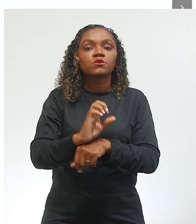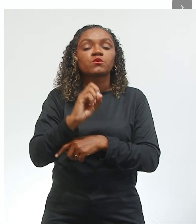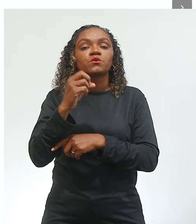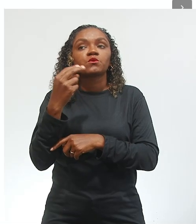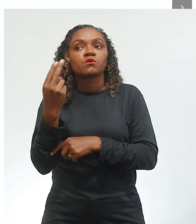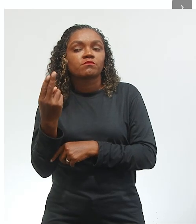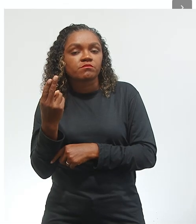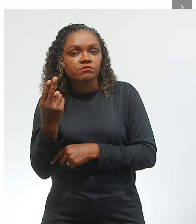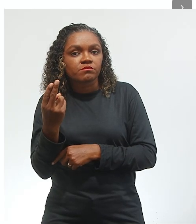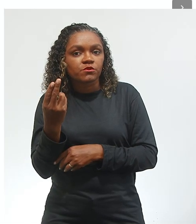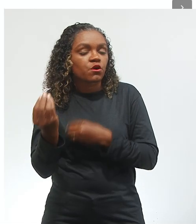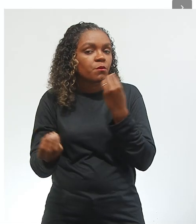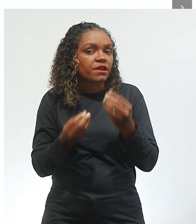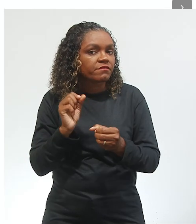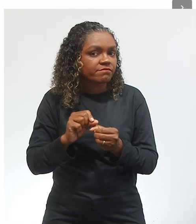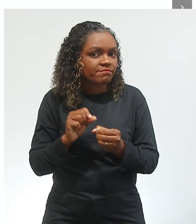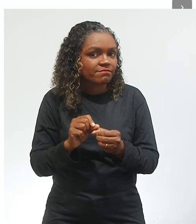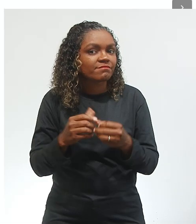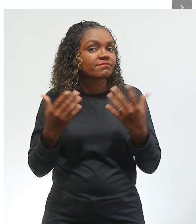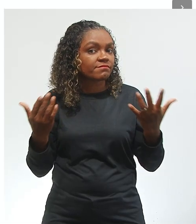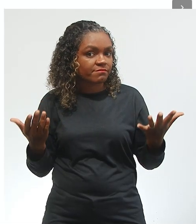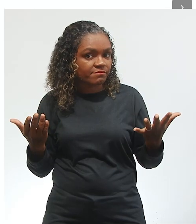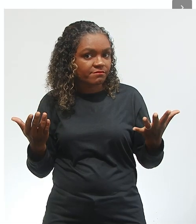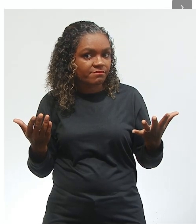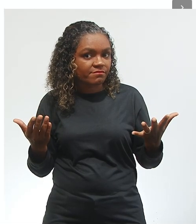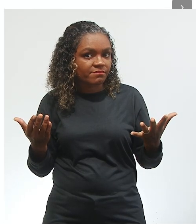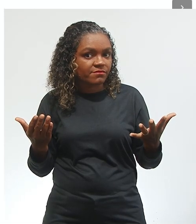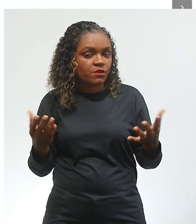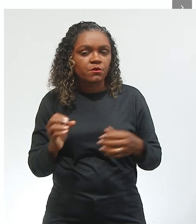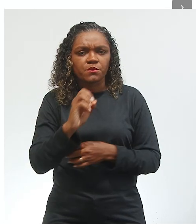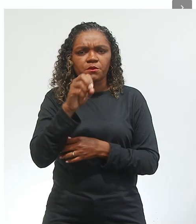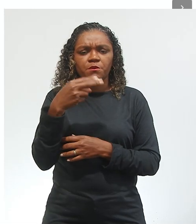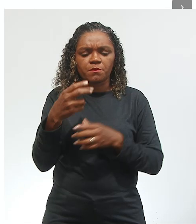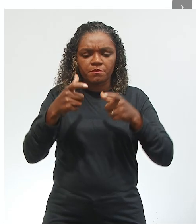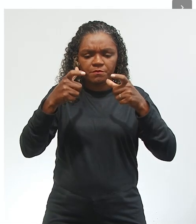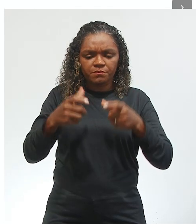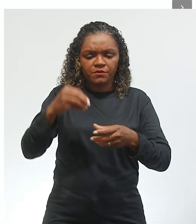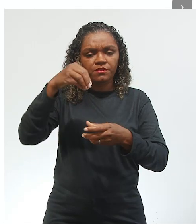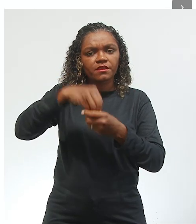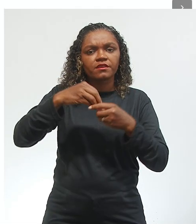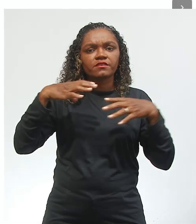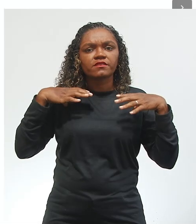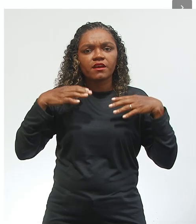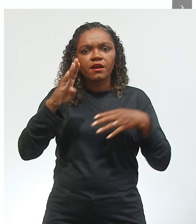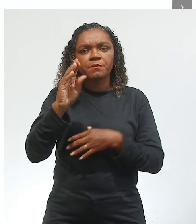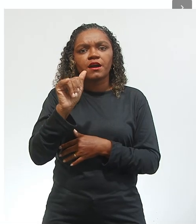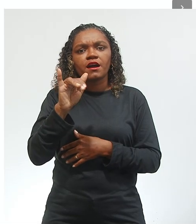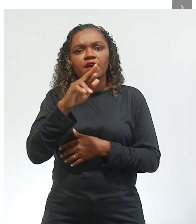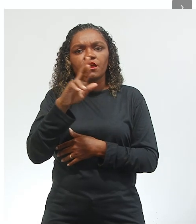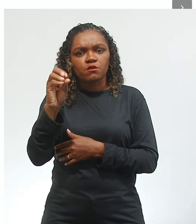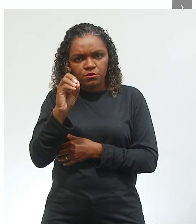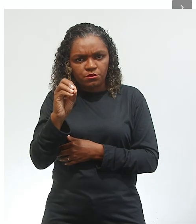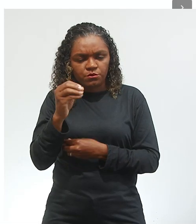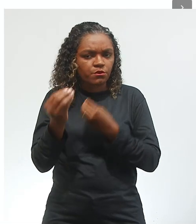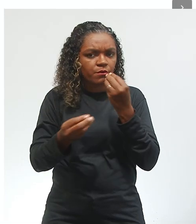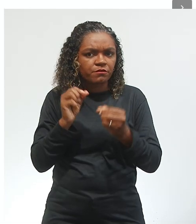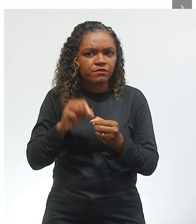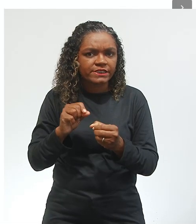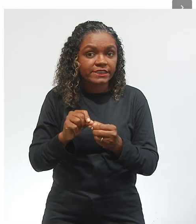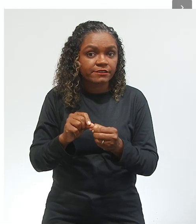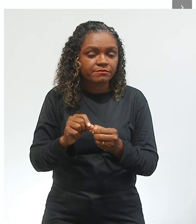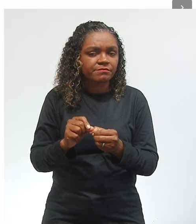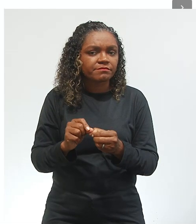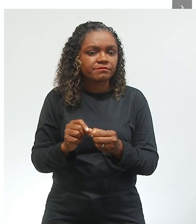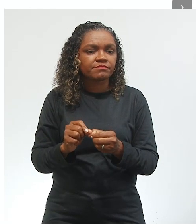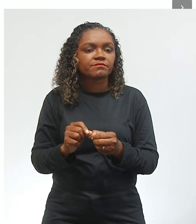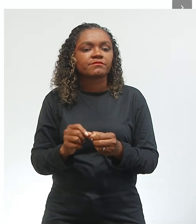né? Como é que eu vou fazer esse plano, né? Que eu vou para um bairro, pode ser, né? A segmentação geográfica pode ser